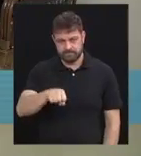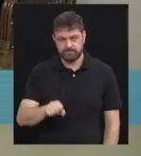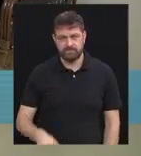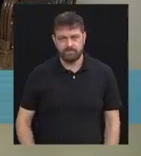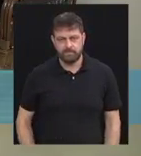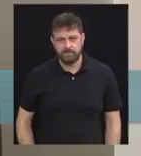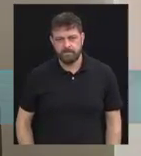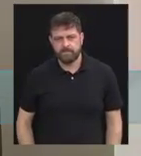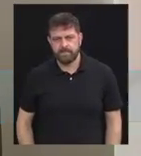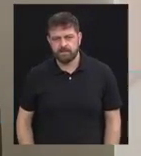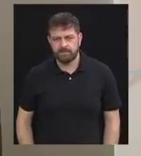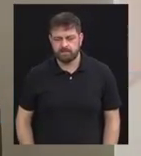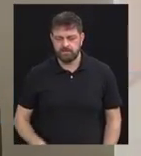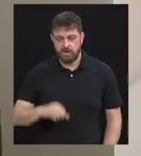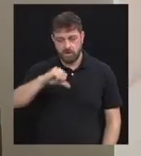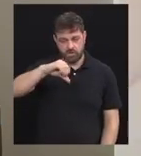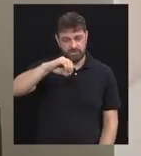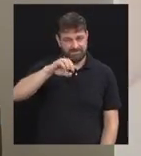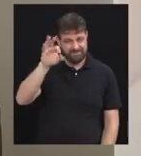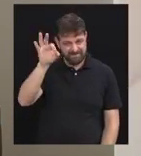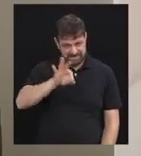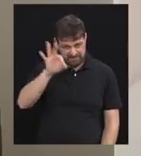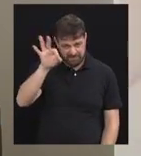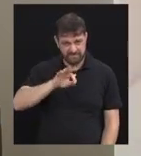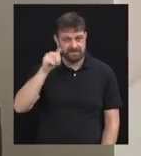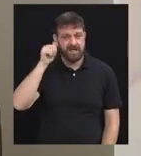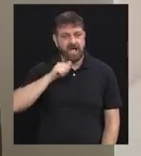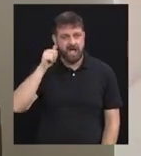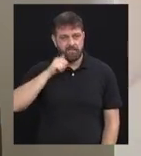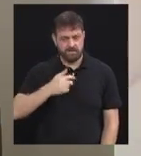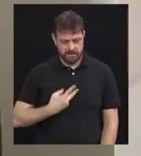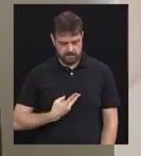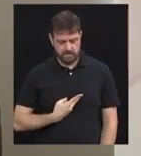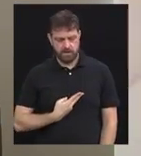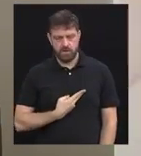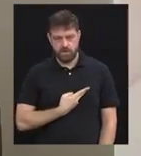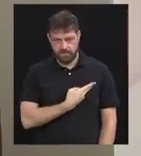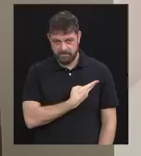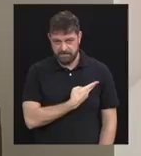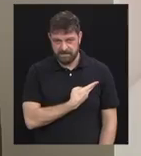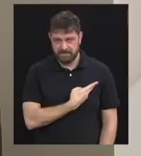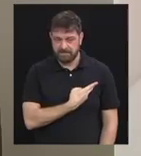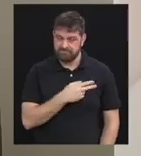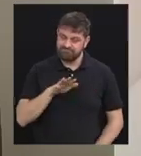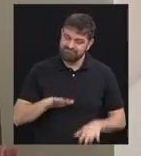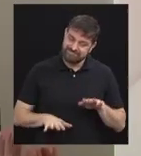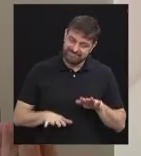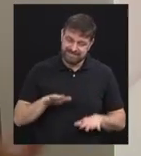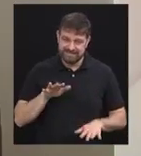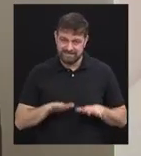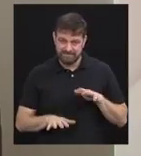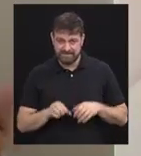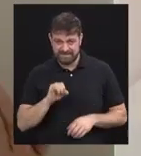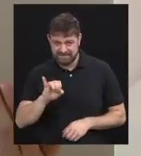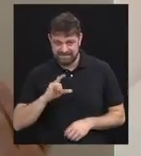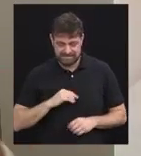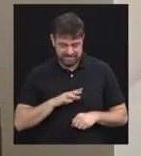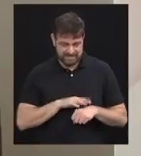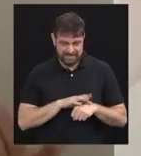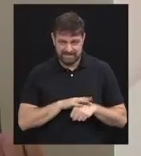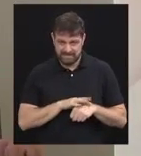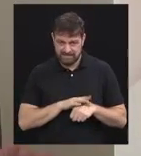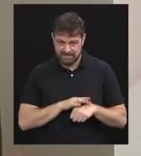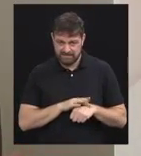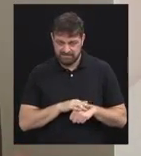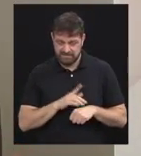vezes, mais de 90% das vezes, ela deve ser operada. Isso vai depender se a doença,